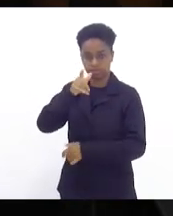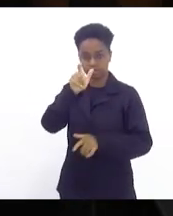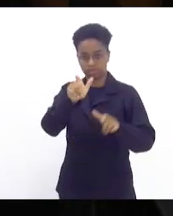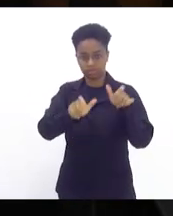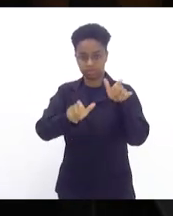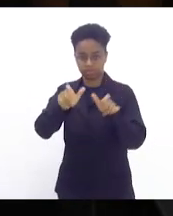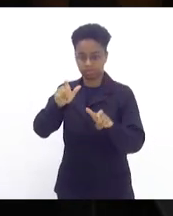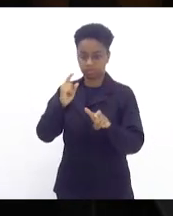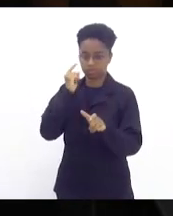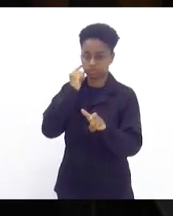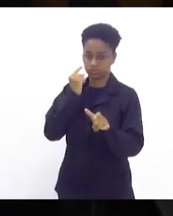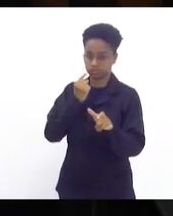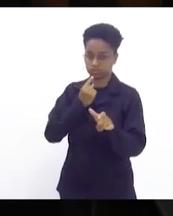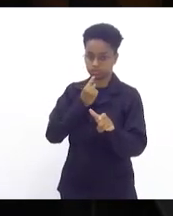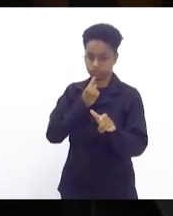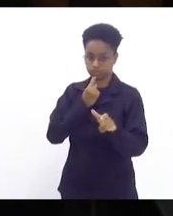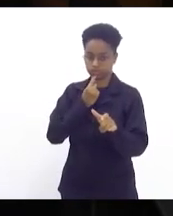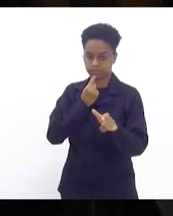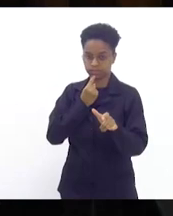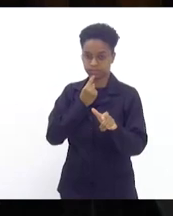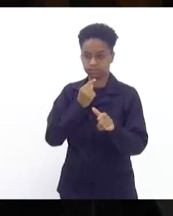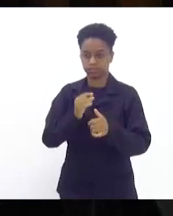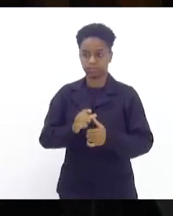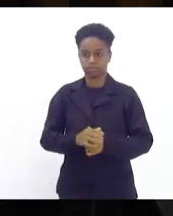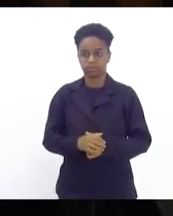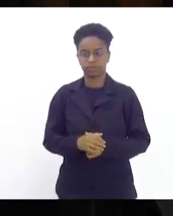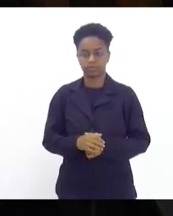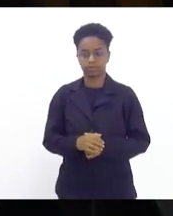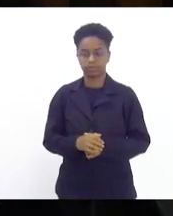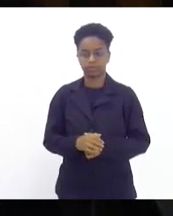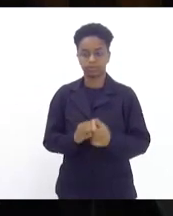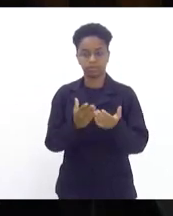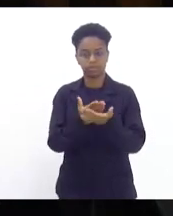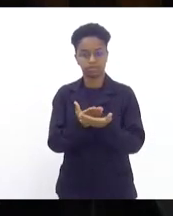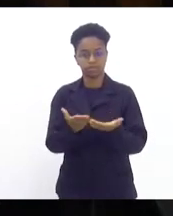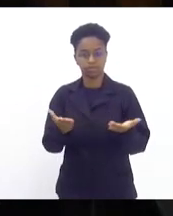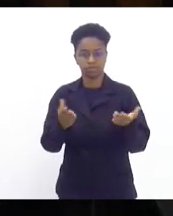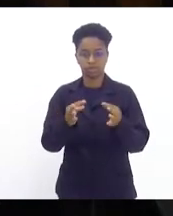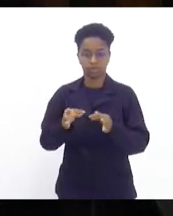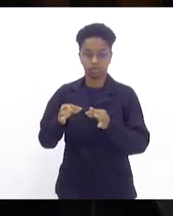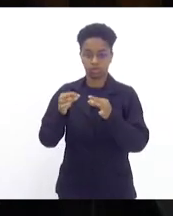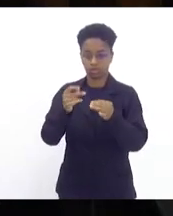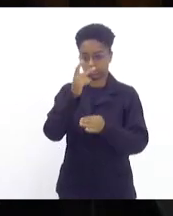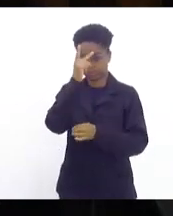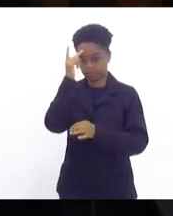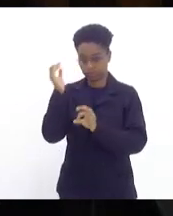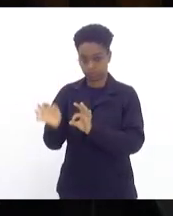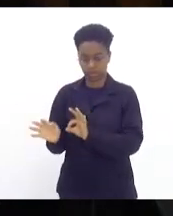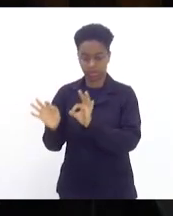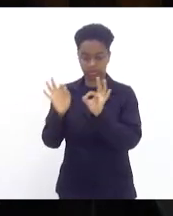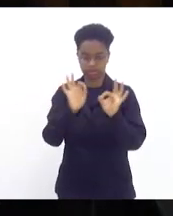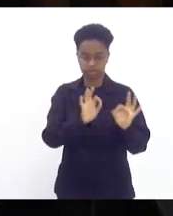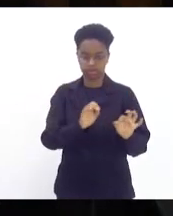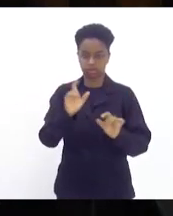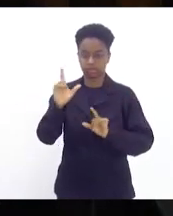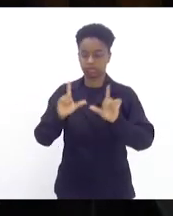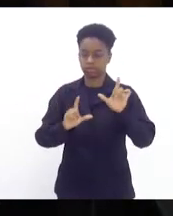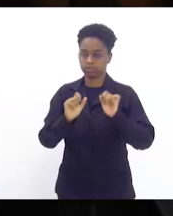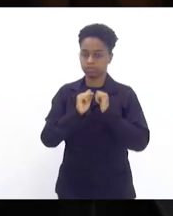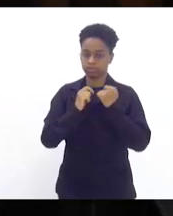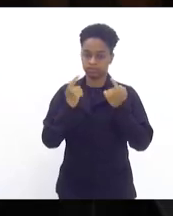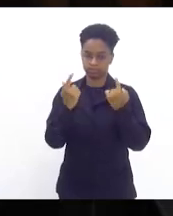deficientes auditivos senhoras e senhores telespectadores da TV